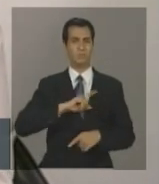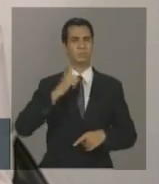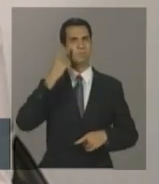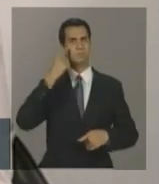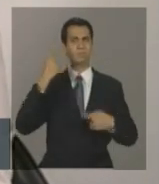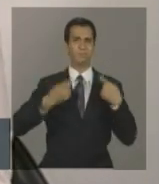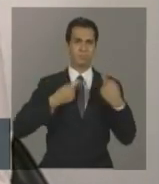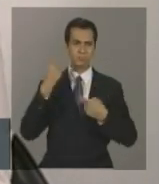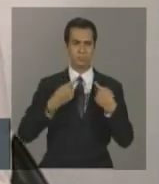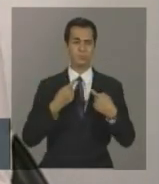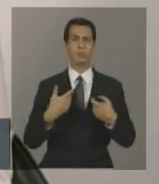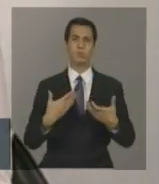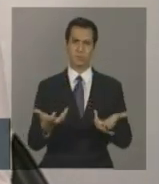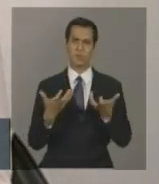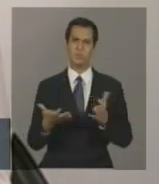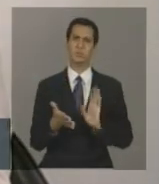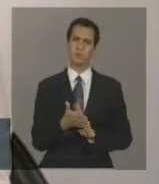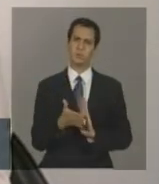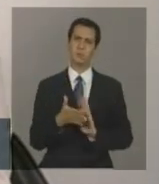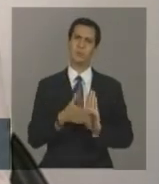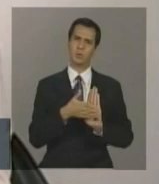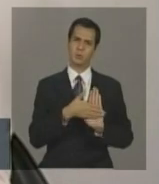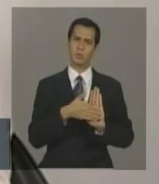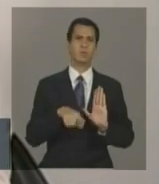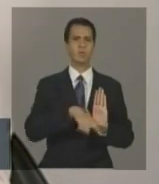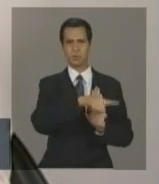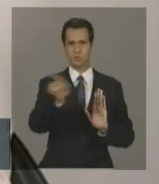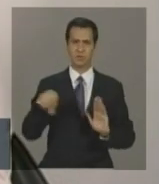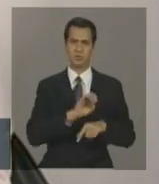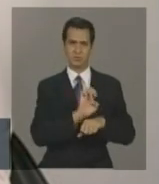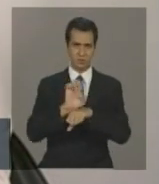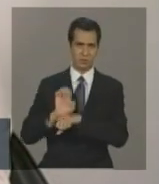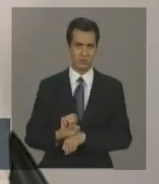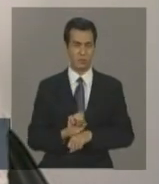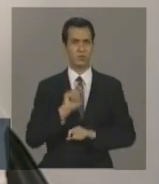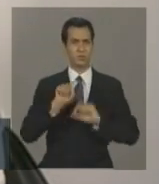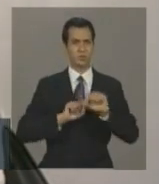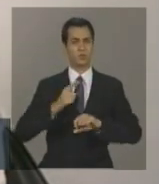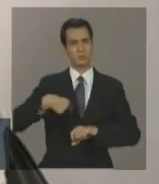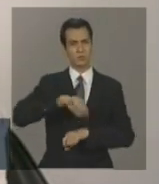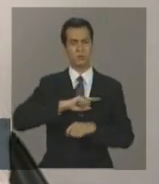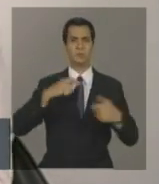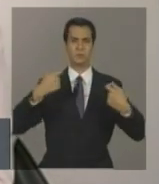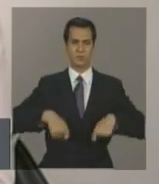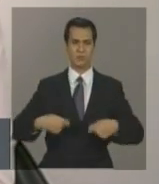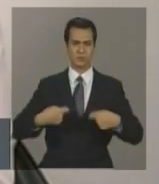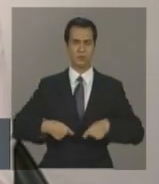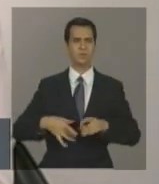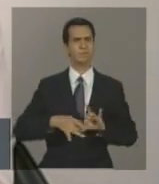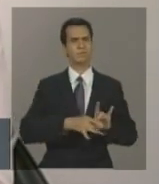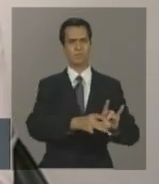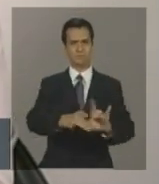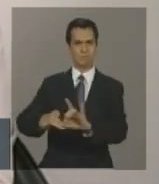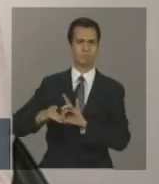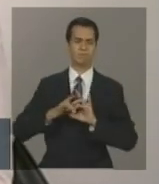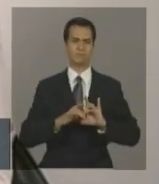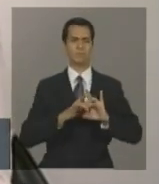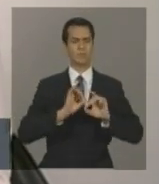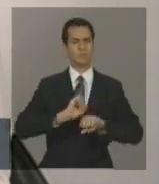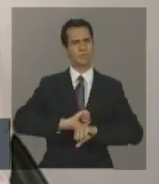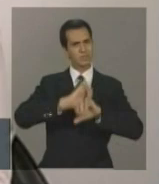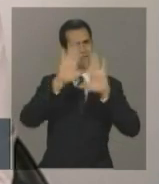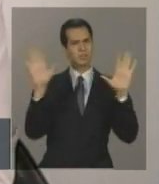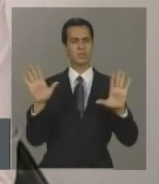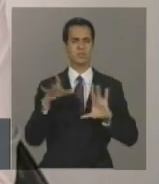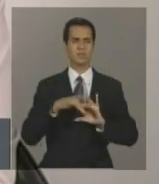propor a vocês, dos estados e as organizações não governamentais, selarmos uma clara parceria, ainda mais